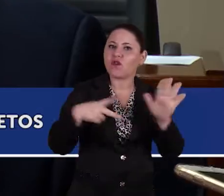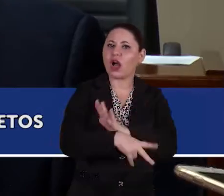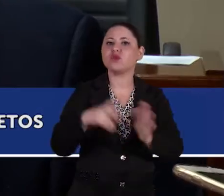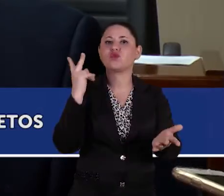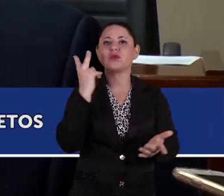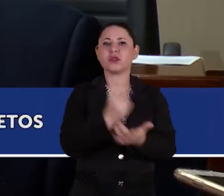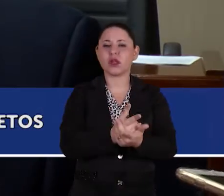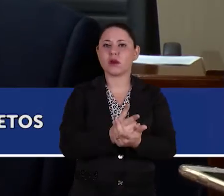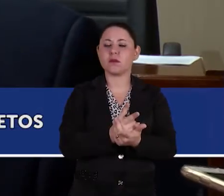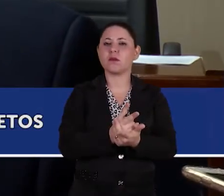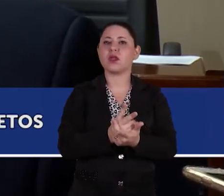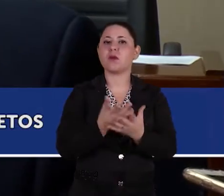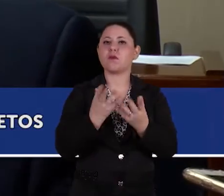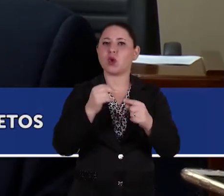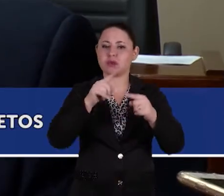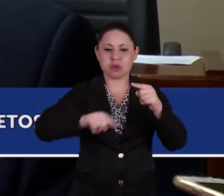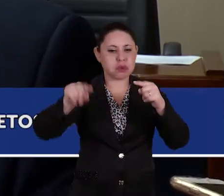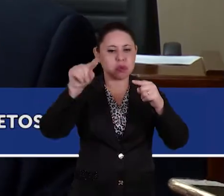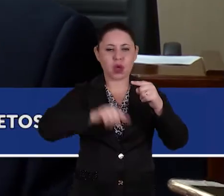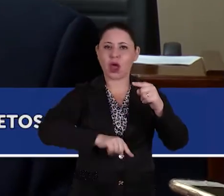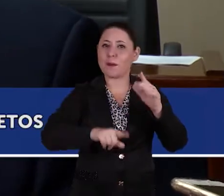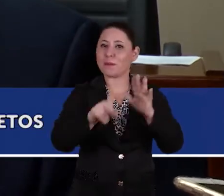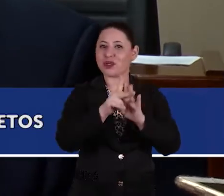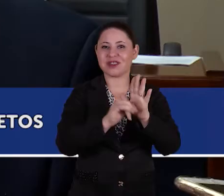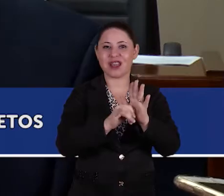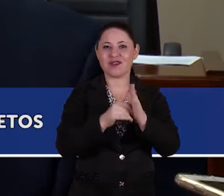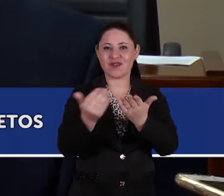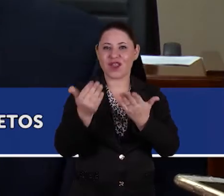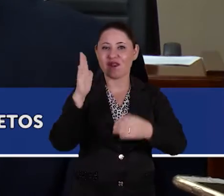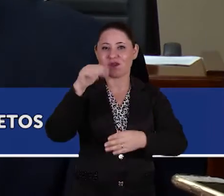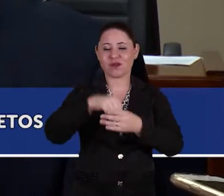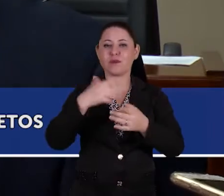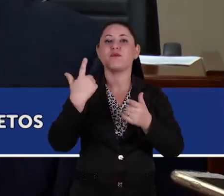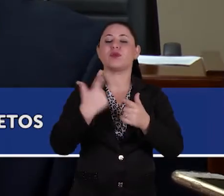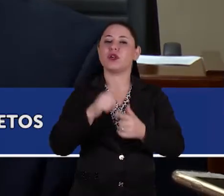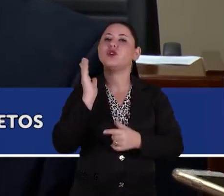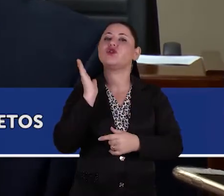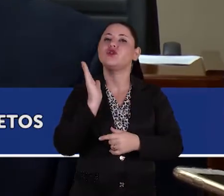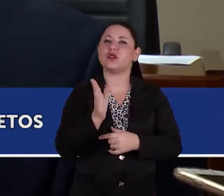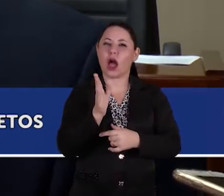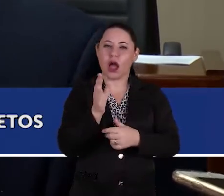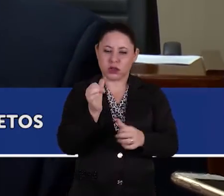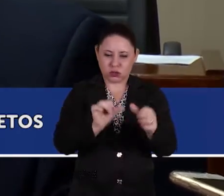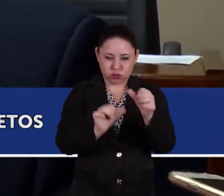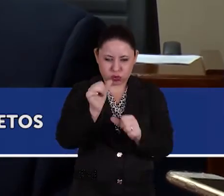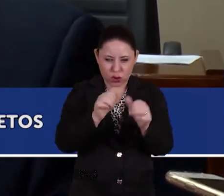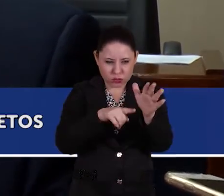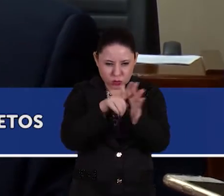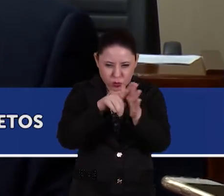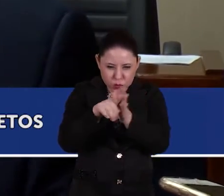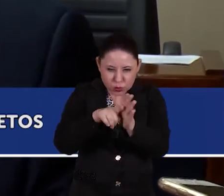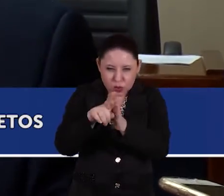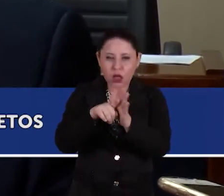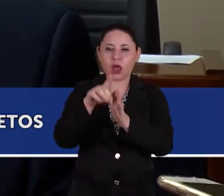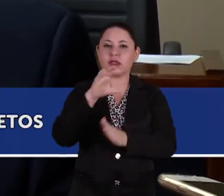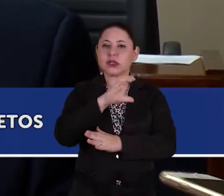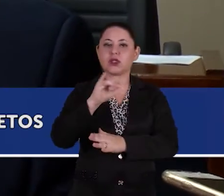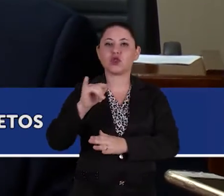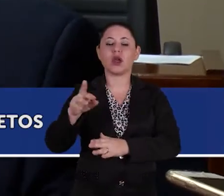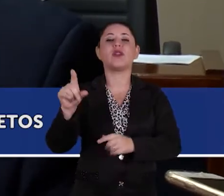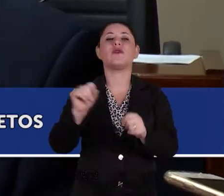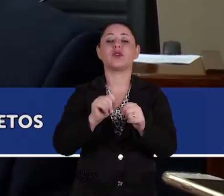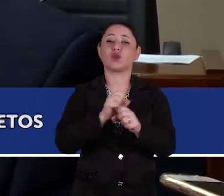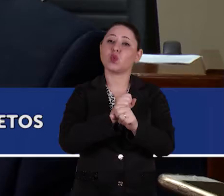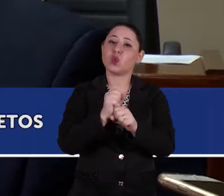significativa. Foi poucos vetos que vieram para esta casa para serem votados, devido já a esta triagem que a Comissão de Constituição e Justiça